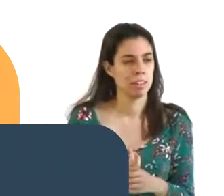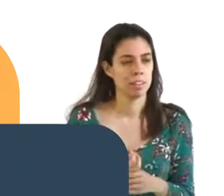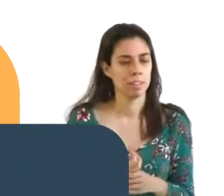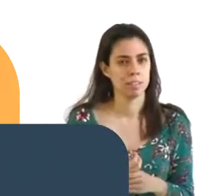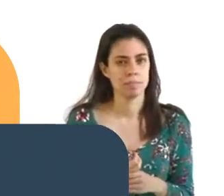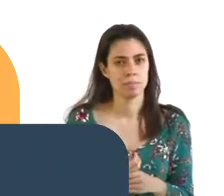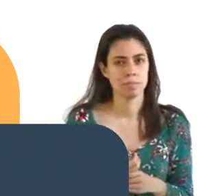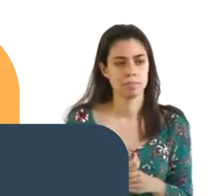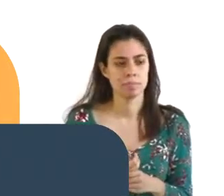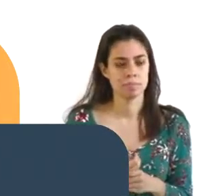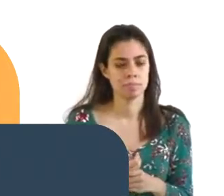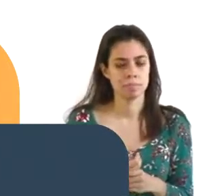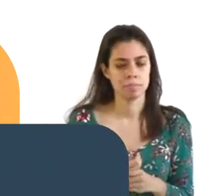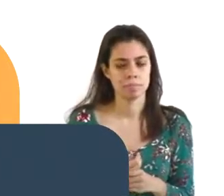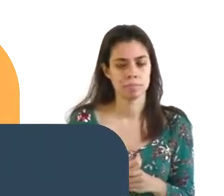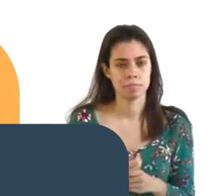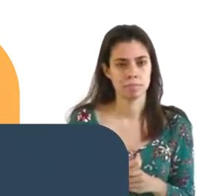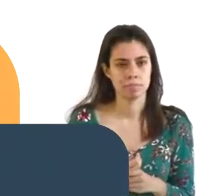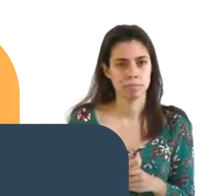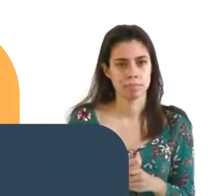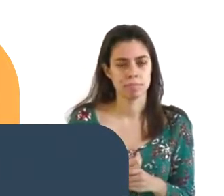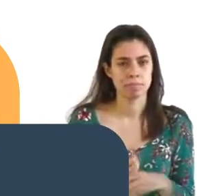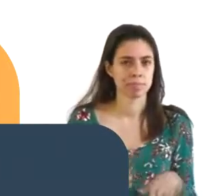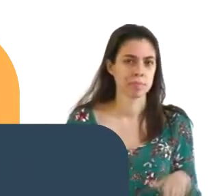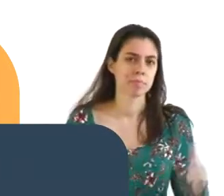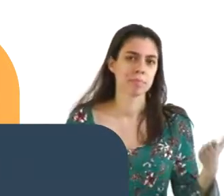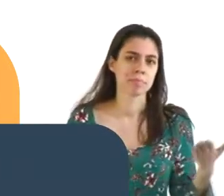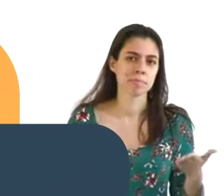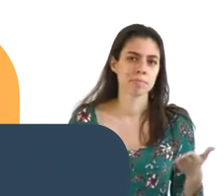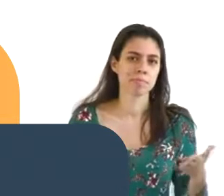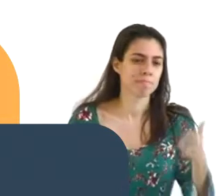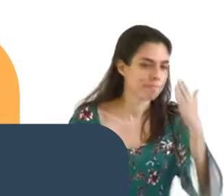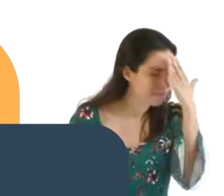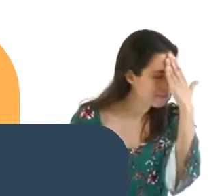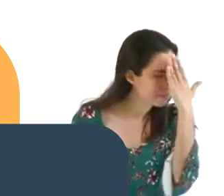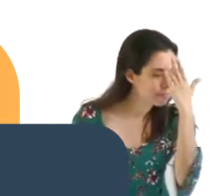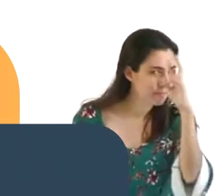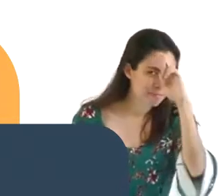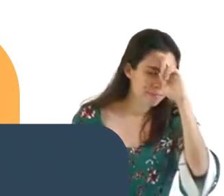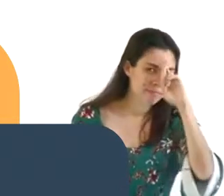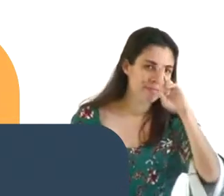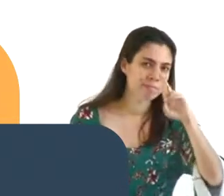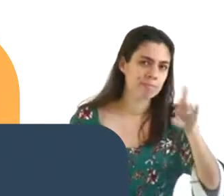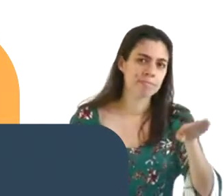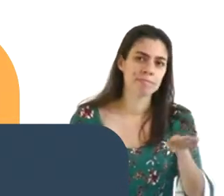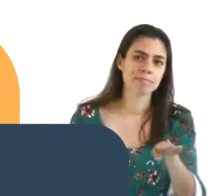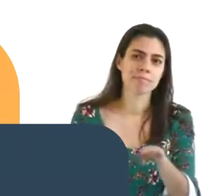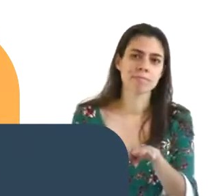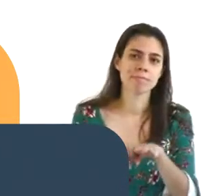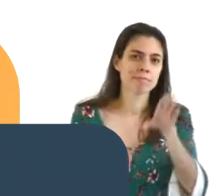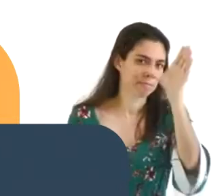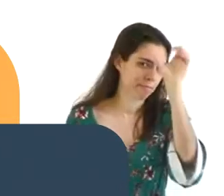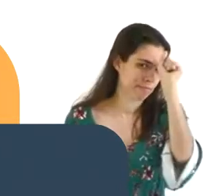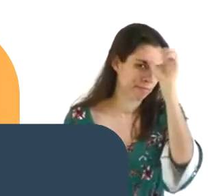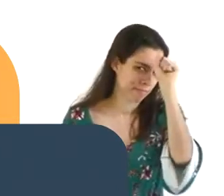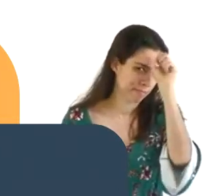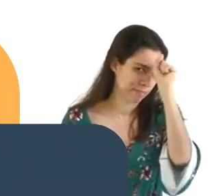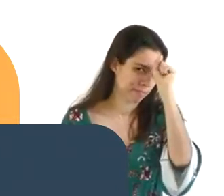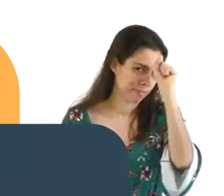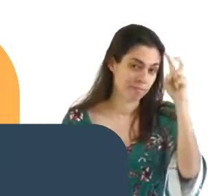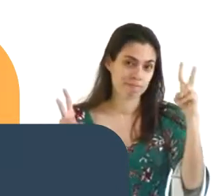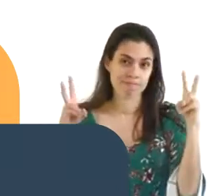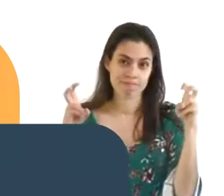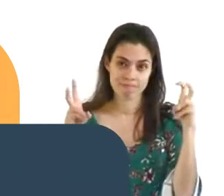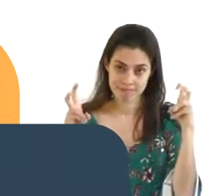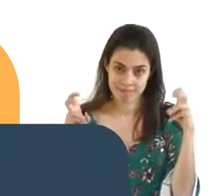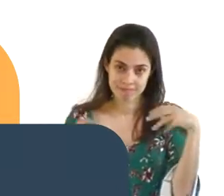Nesta manhã, onde estamos rendendo graças ao Senhor, vamos também estudar na sua palavra sobre esse importante